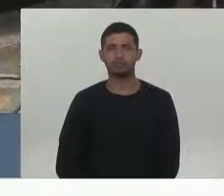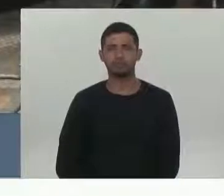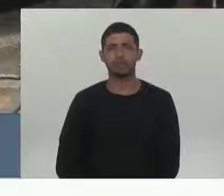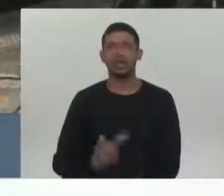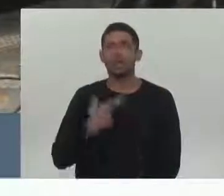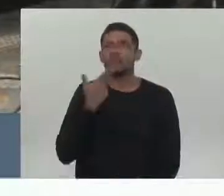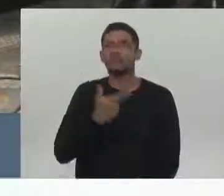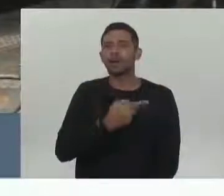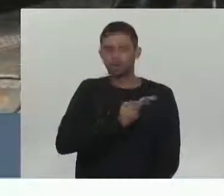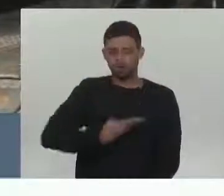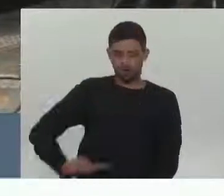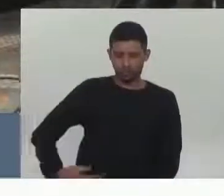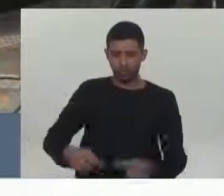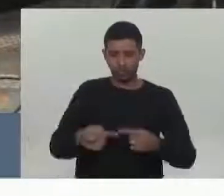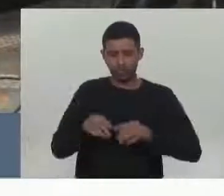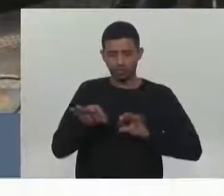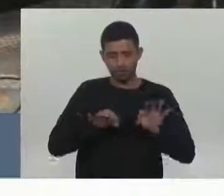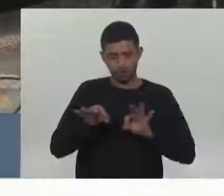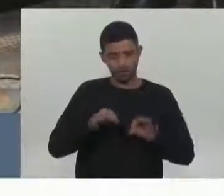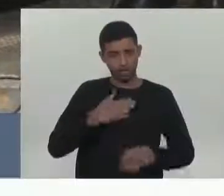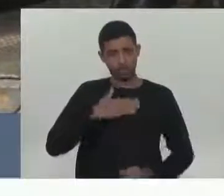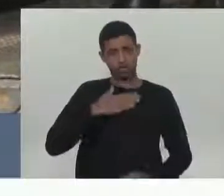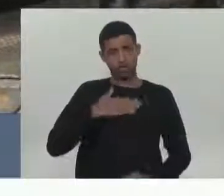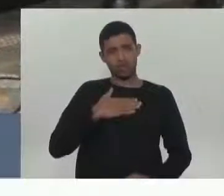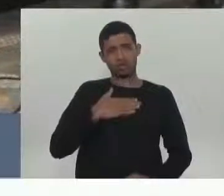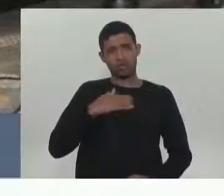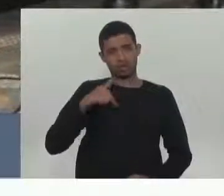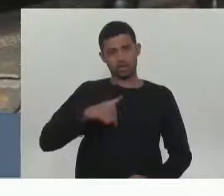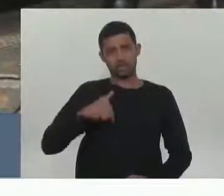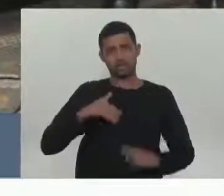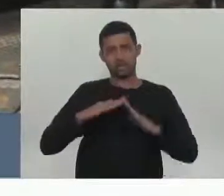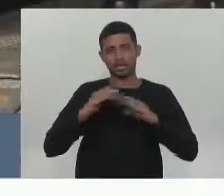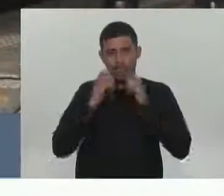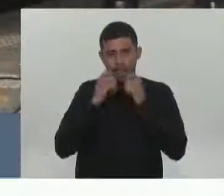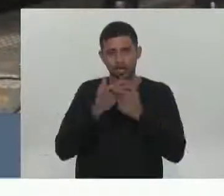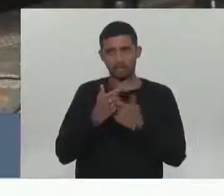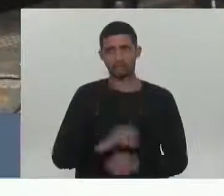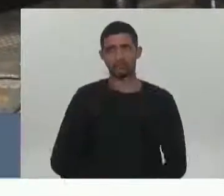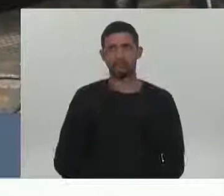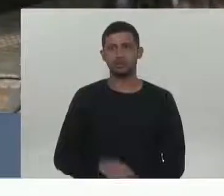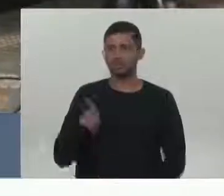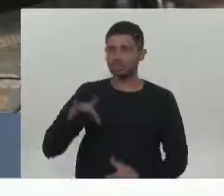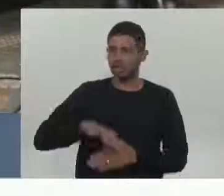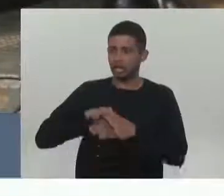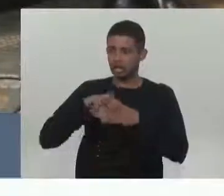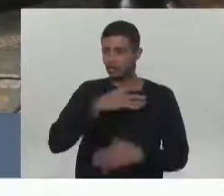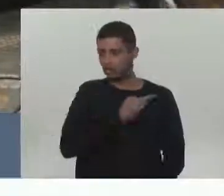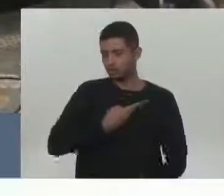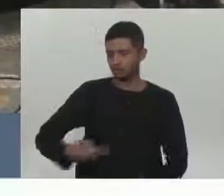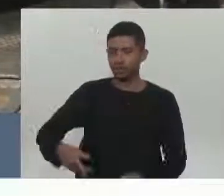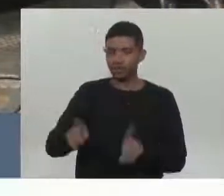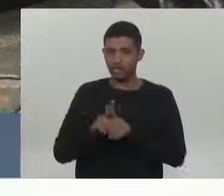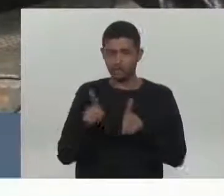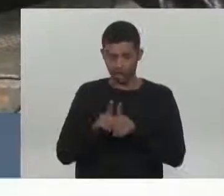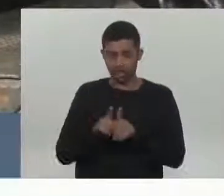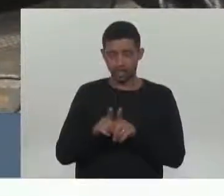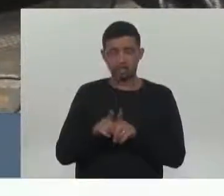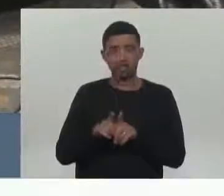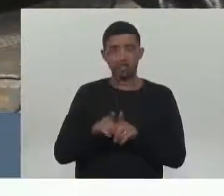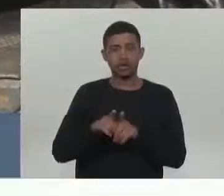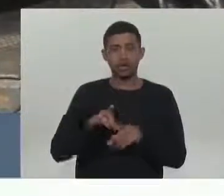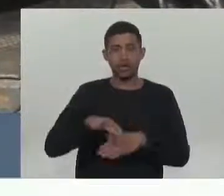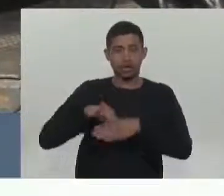sobre um projeto meu que está tramitando na casa. Vossa Excelência, além de líder do governo, é o presidente da Comissão de Constituição e Justiça, então é quem